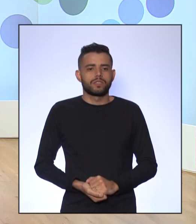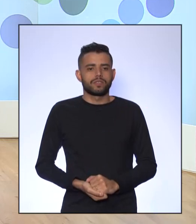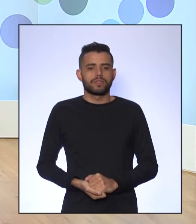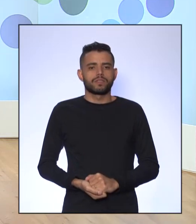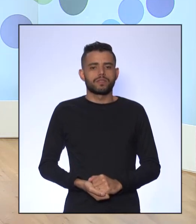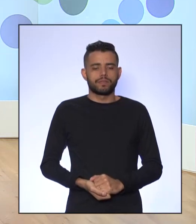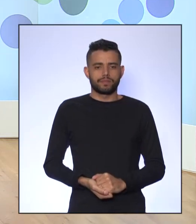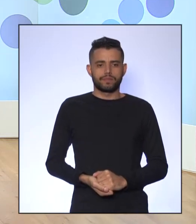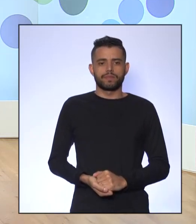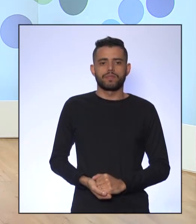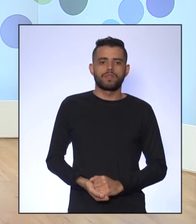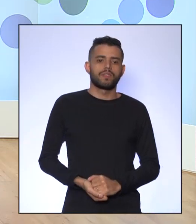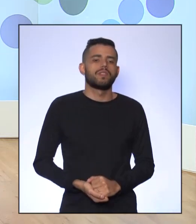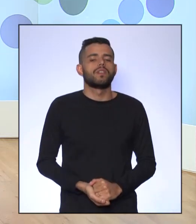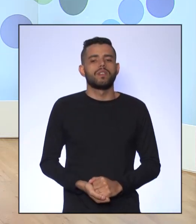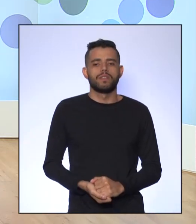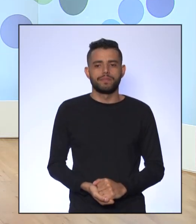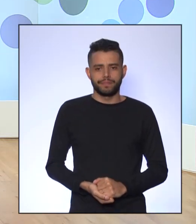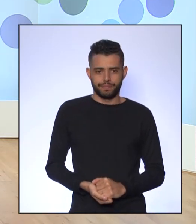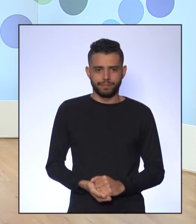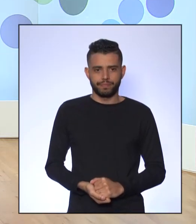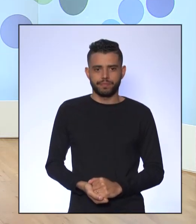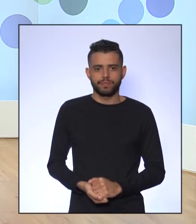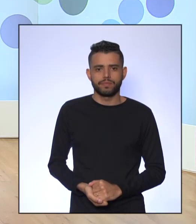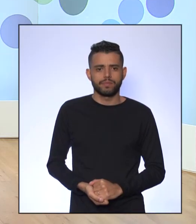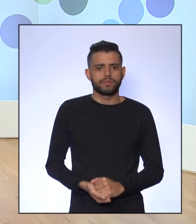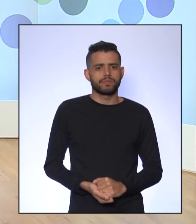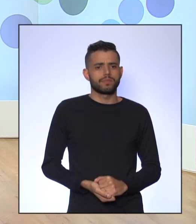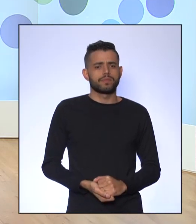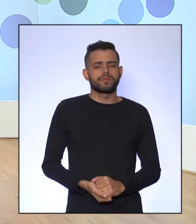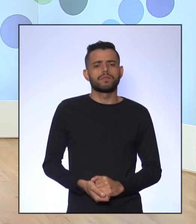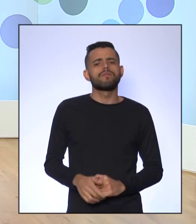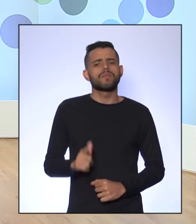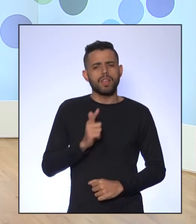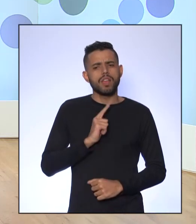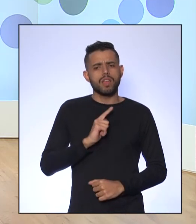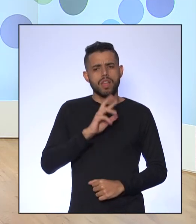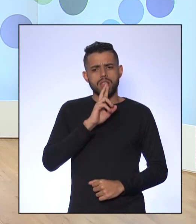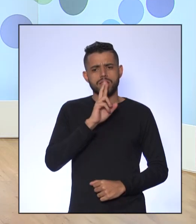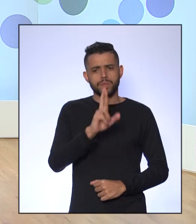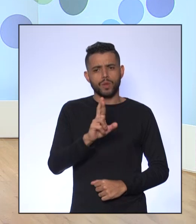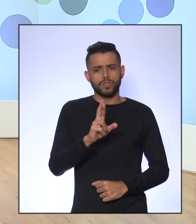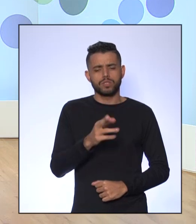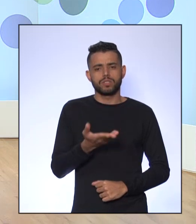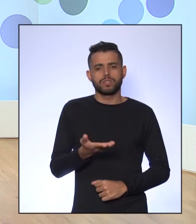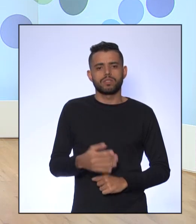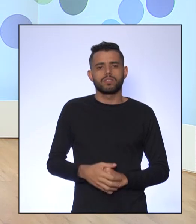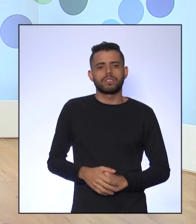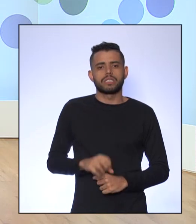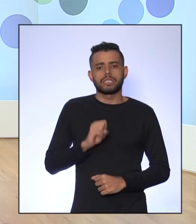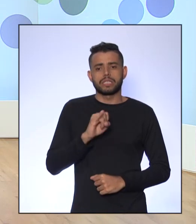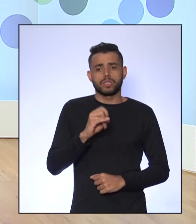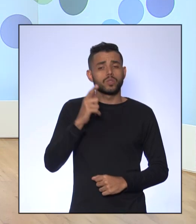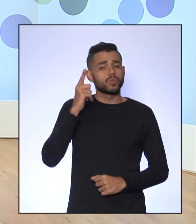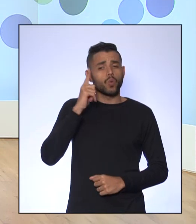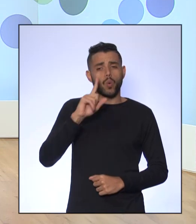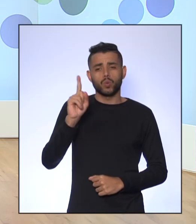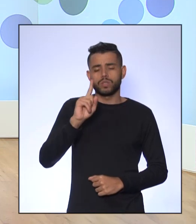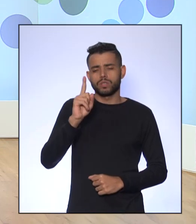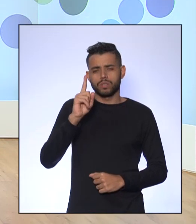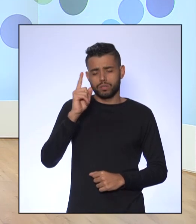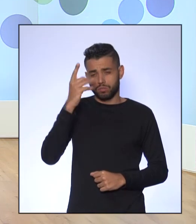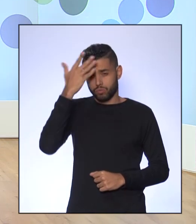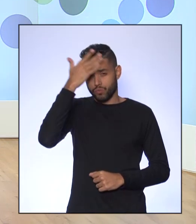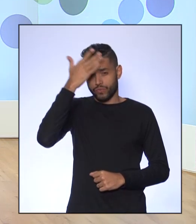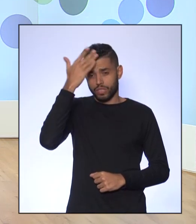Então, vamos lá tem a resolução, né? Nós temos a resolução dessa atividade. Quem Sim. não conseguiu